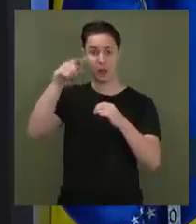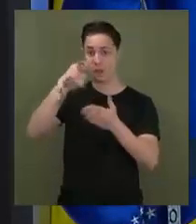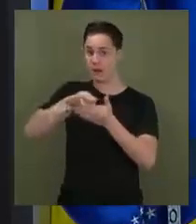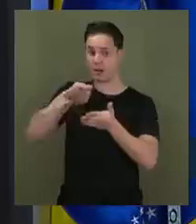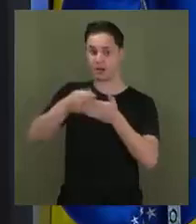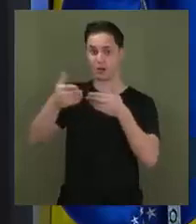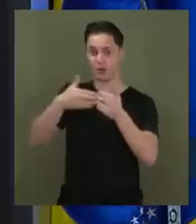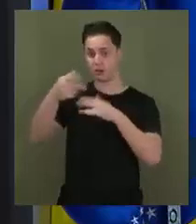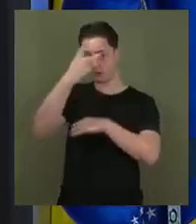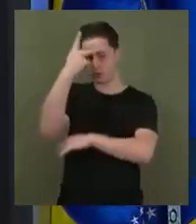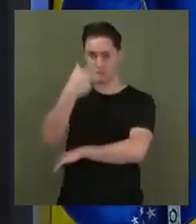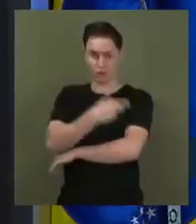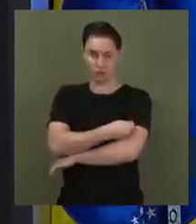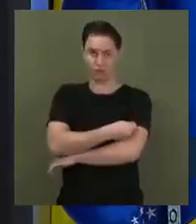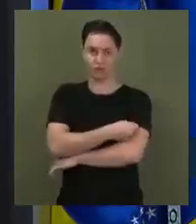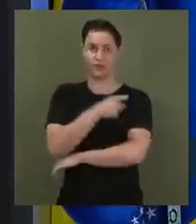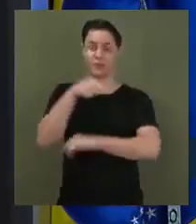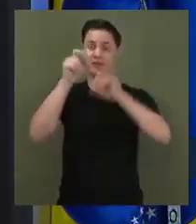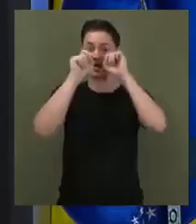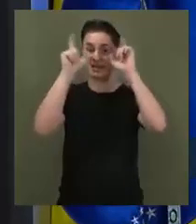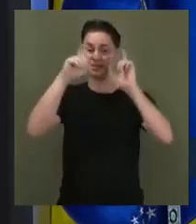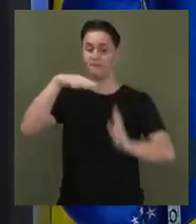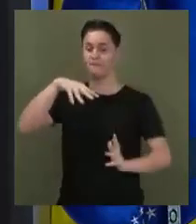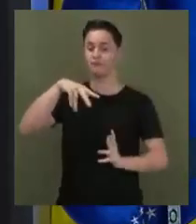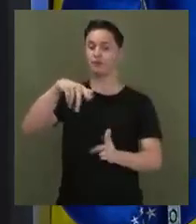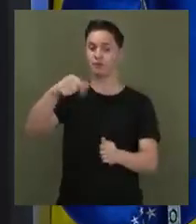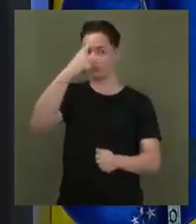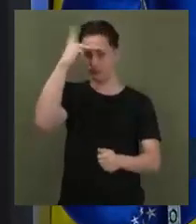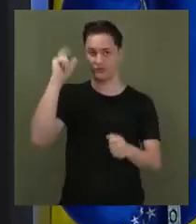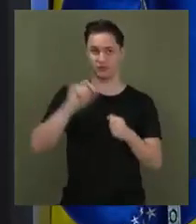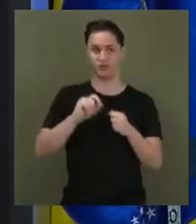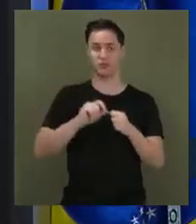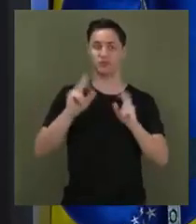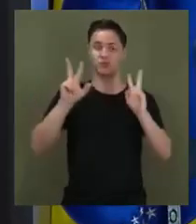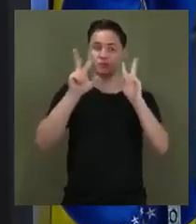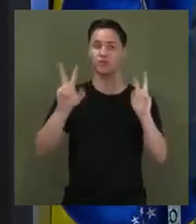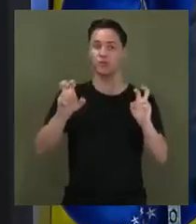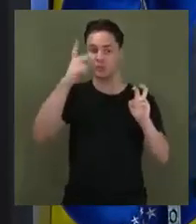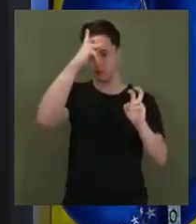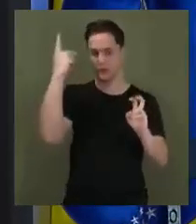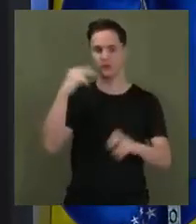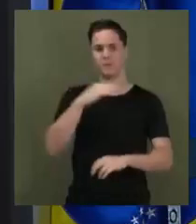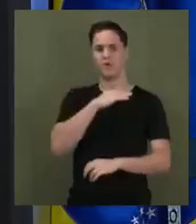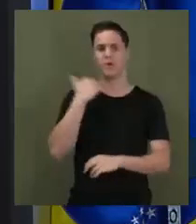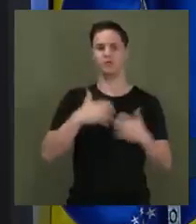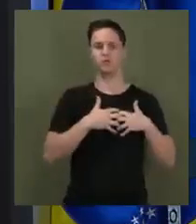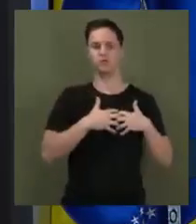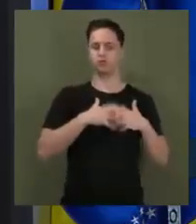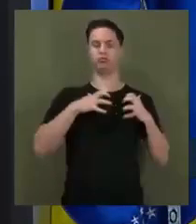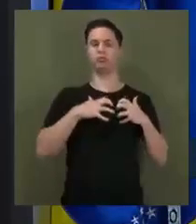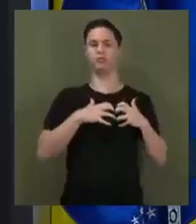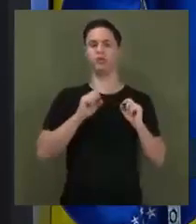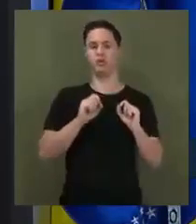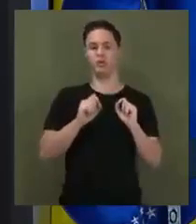quem tomou as inoculações. É um alerta mundial que eu estou fazendo a respeito de quem morreu subitamente. Tem que